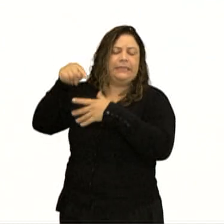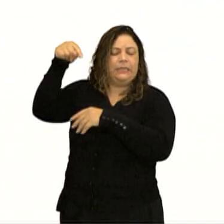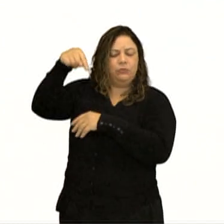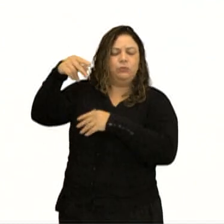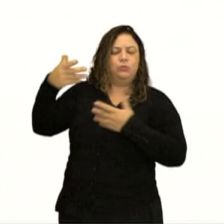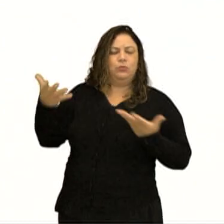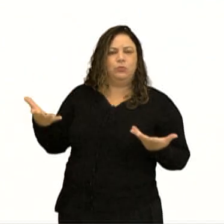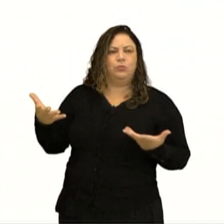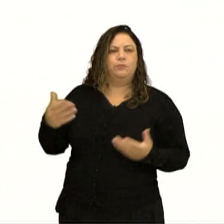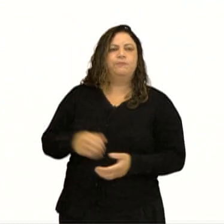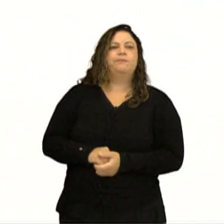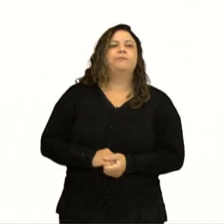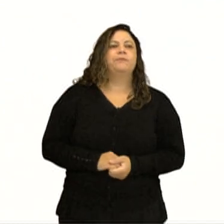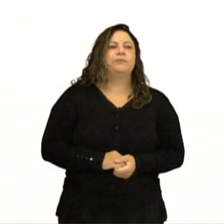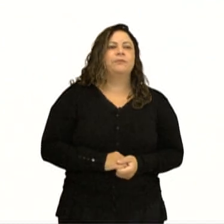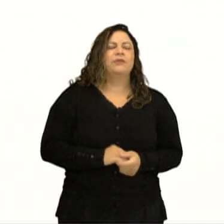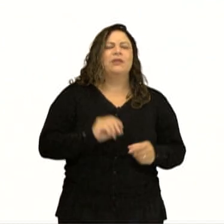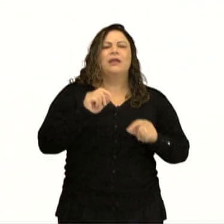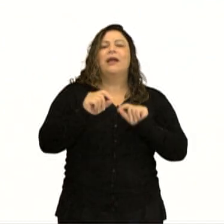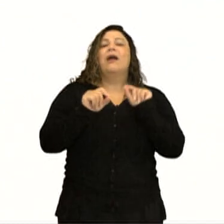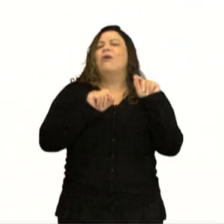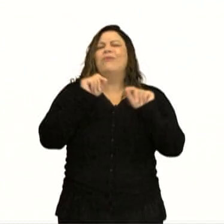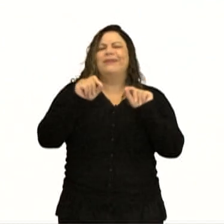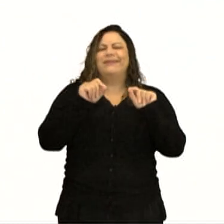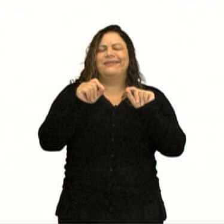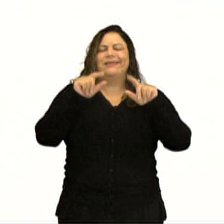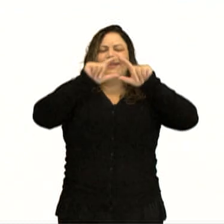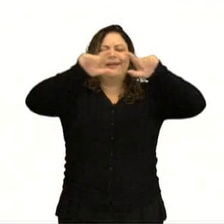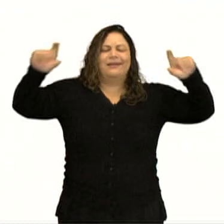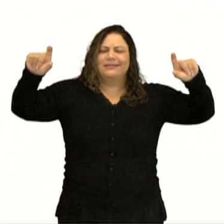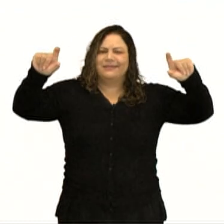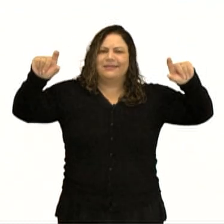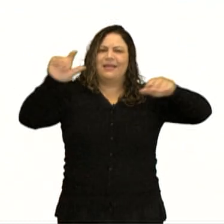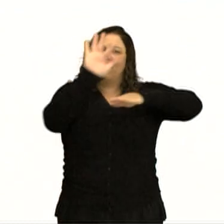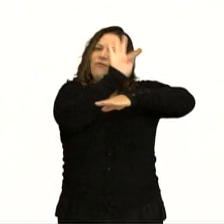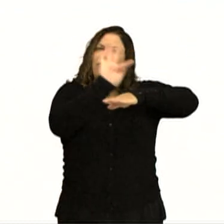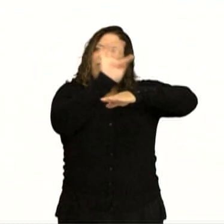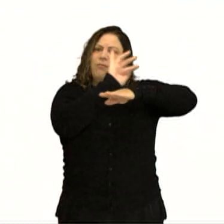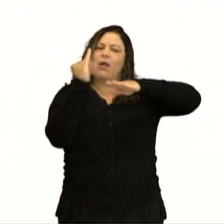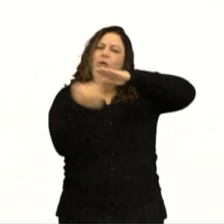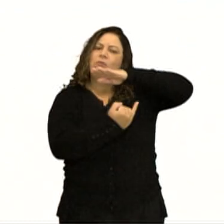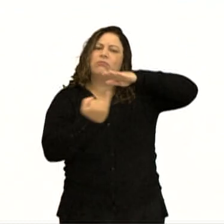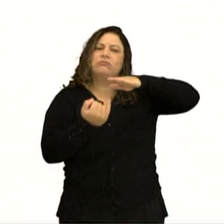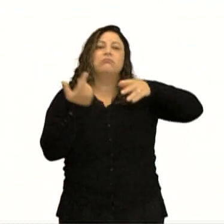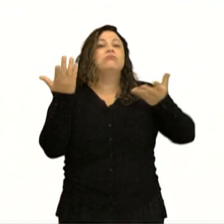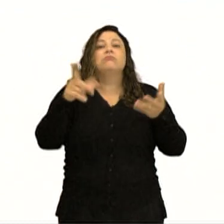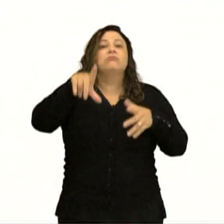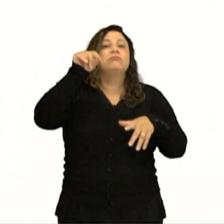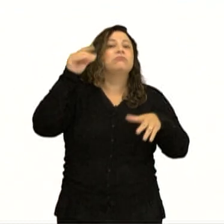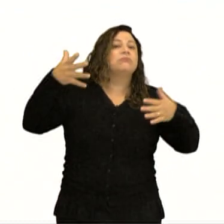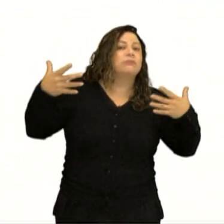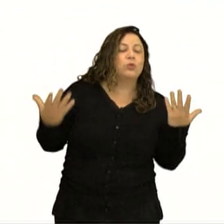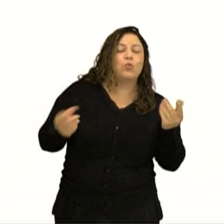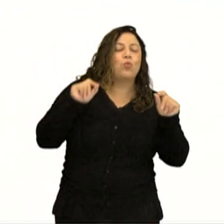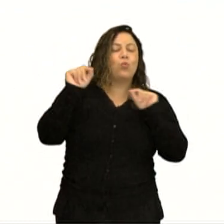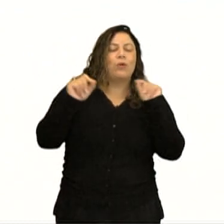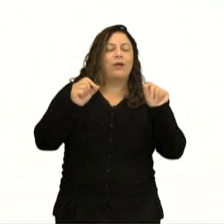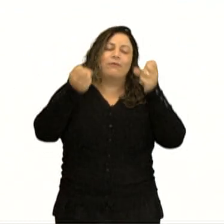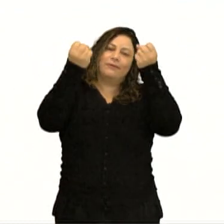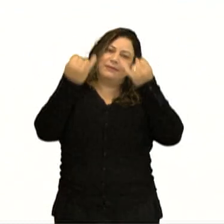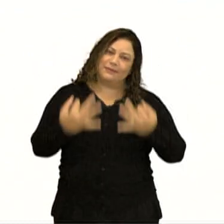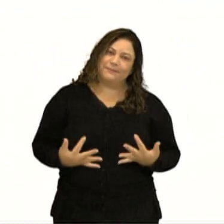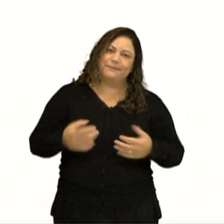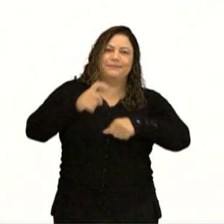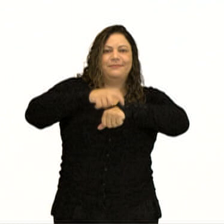deputado é formal ou informal? Justifique. Um tempo para vocês responderem essa questão.